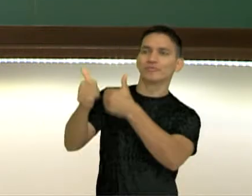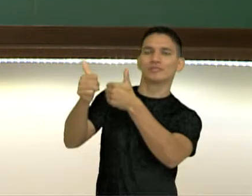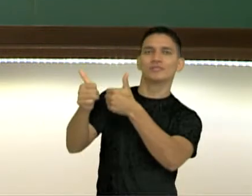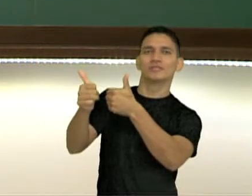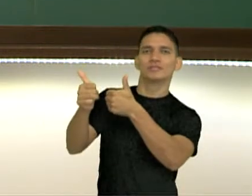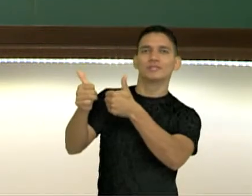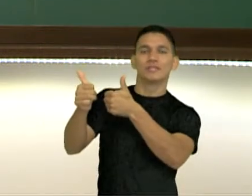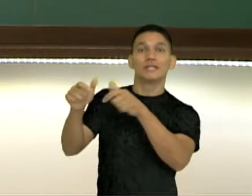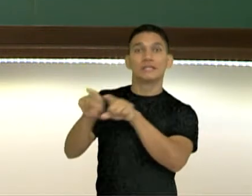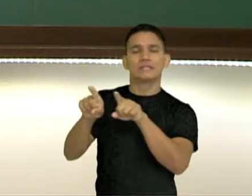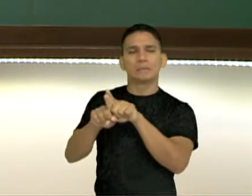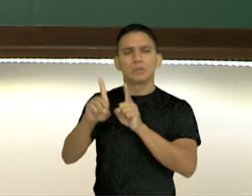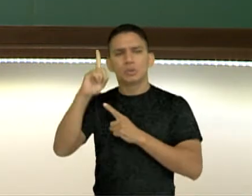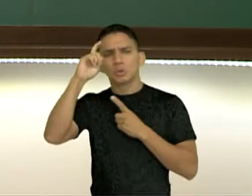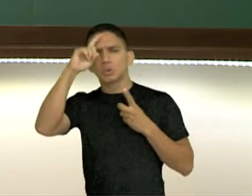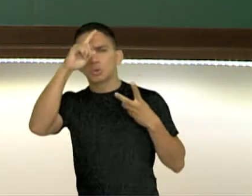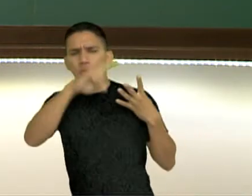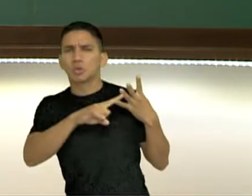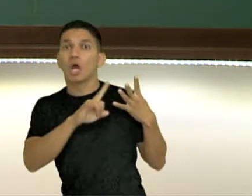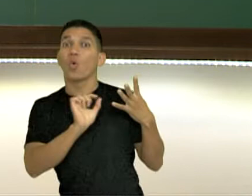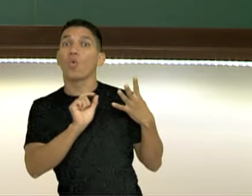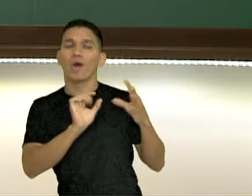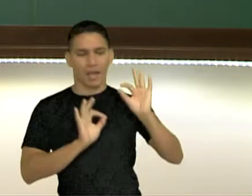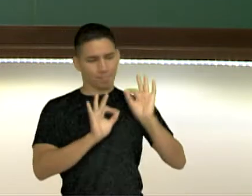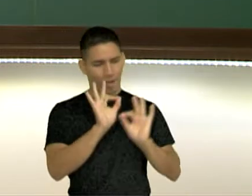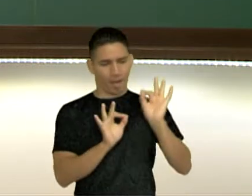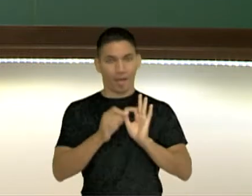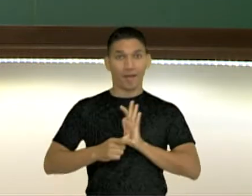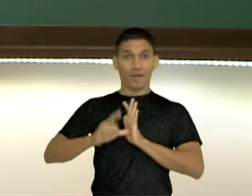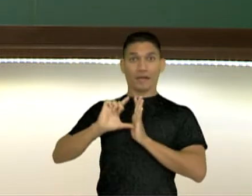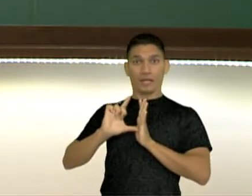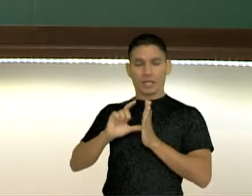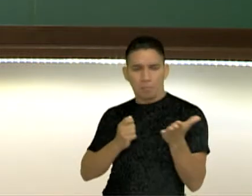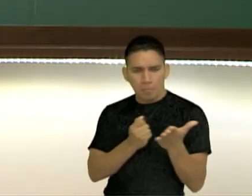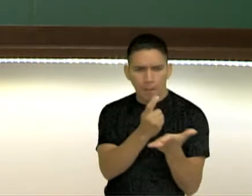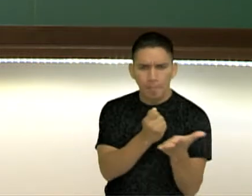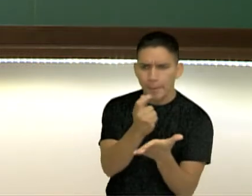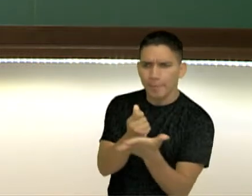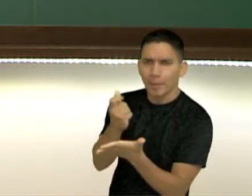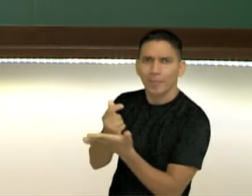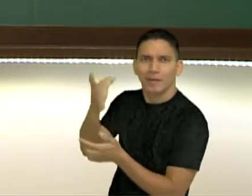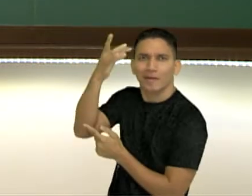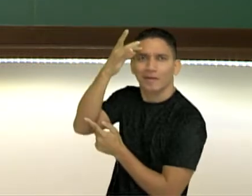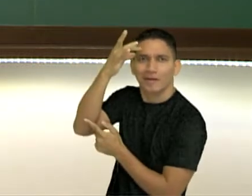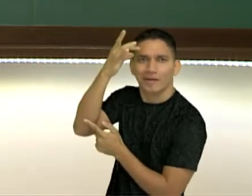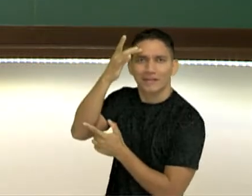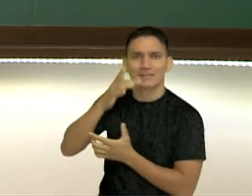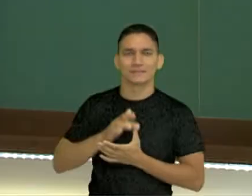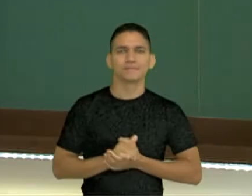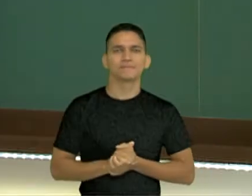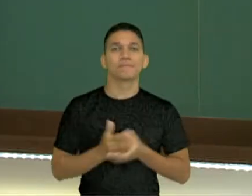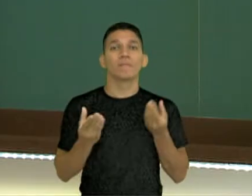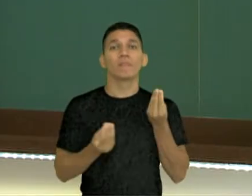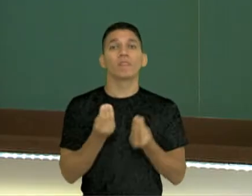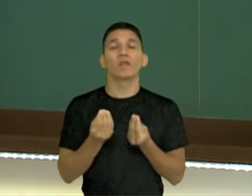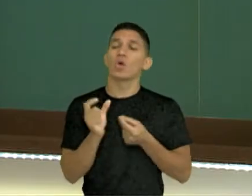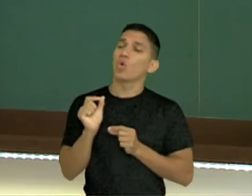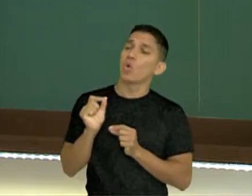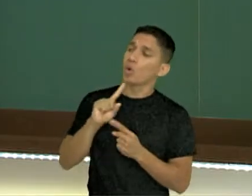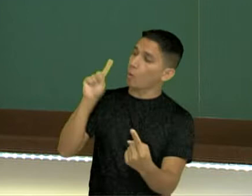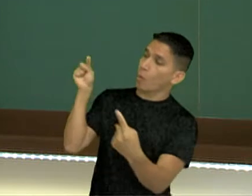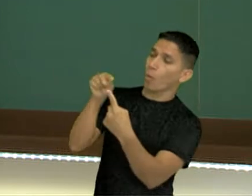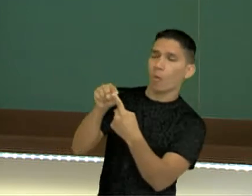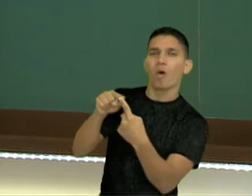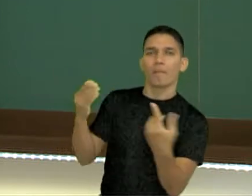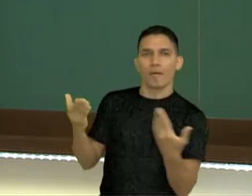e desafios do planejamento de um consumo consciente. Então, nós vamos ter como